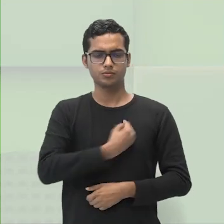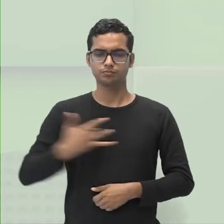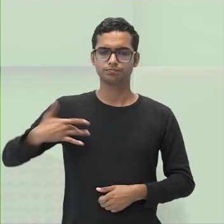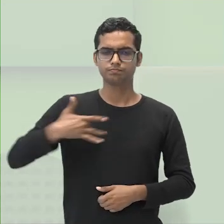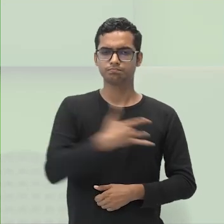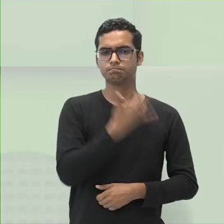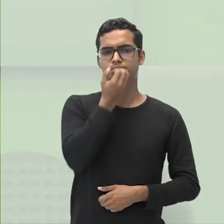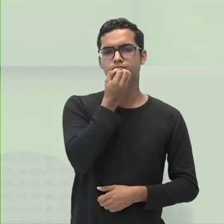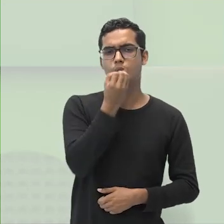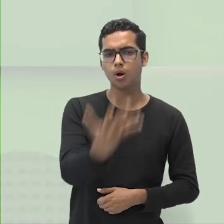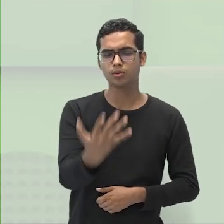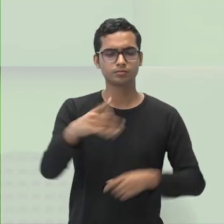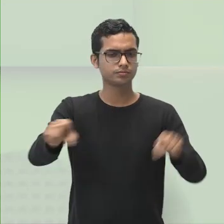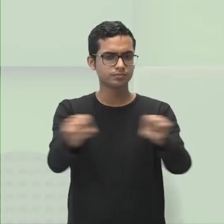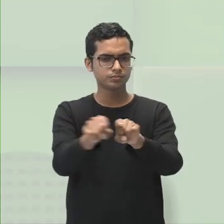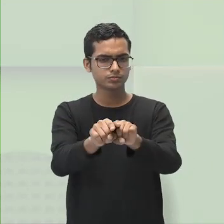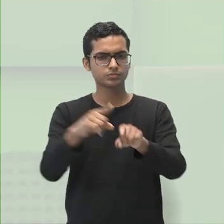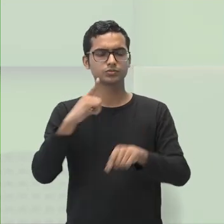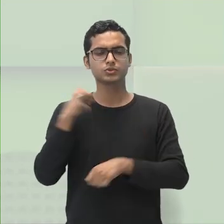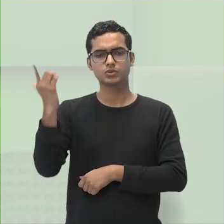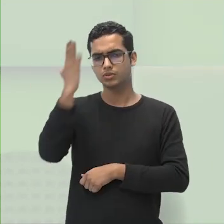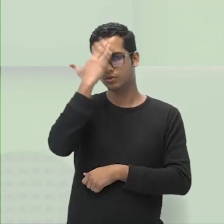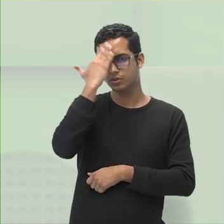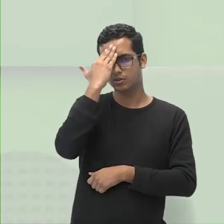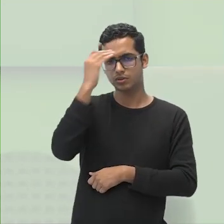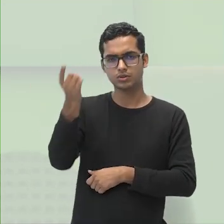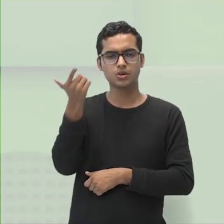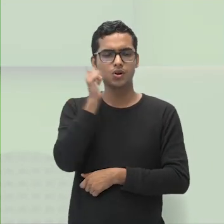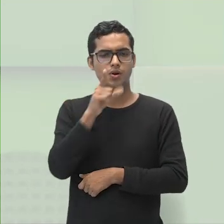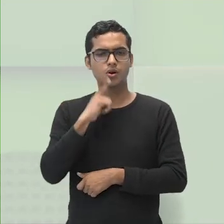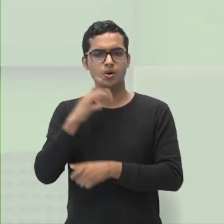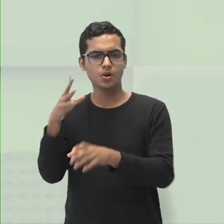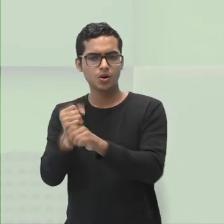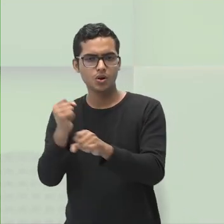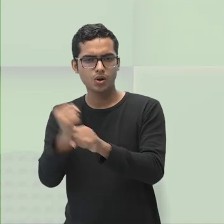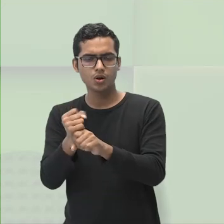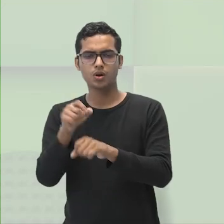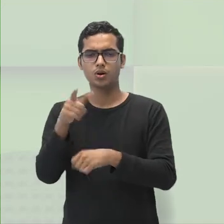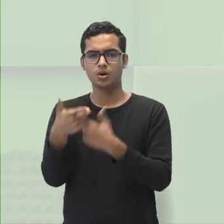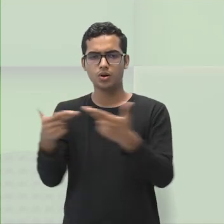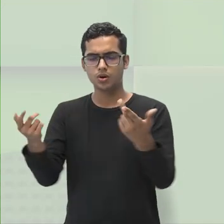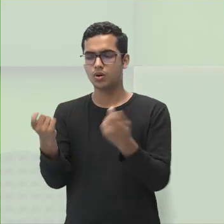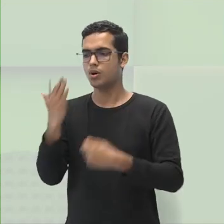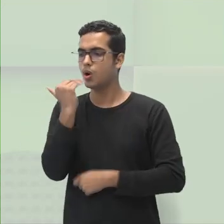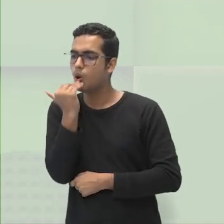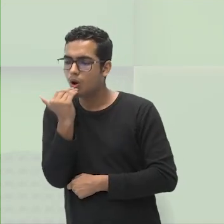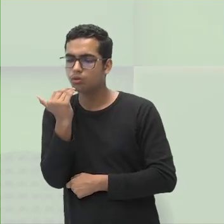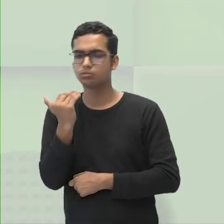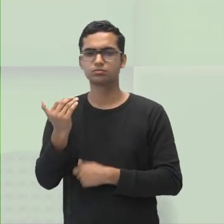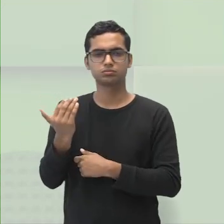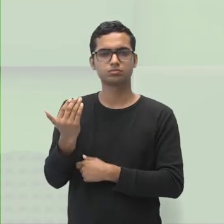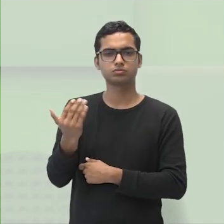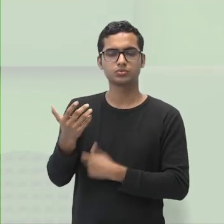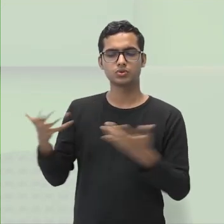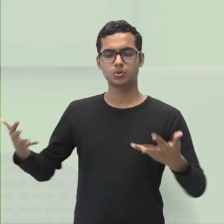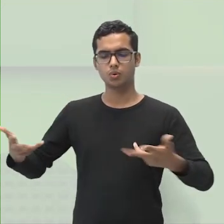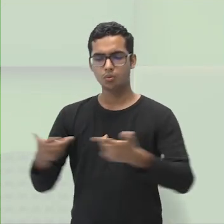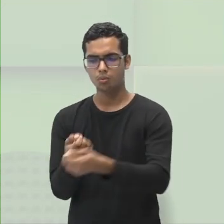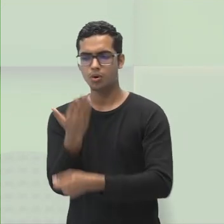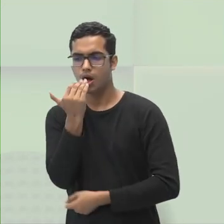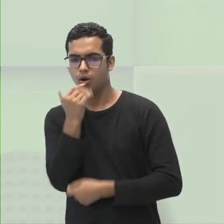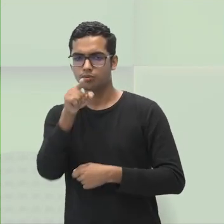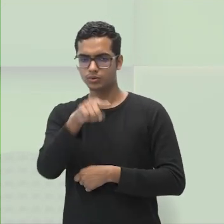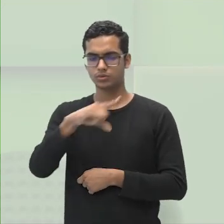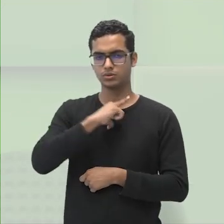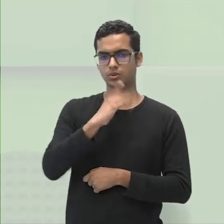mais saudável, né? Porque você vai saber fazer a conta entre o que você está ingerindo, a qualidade do alimento que